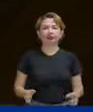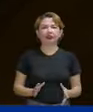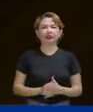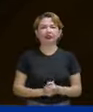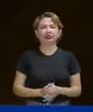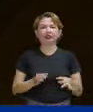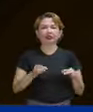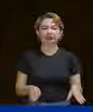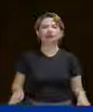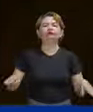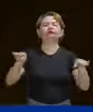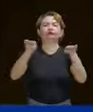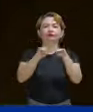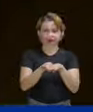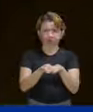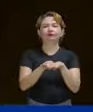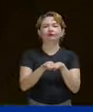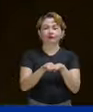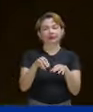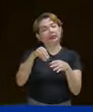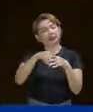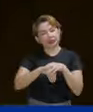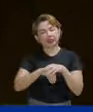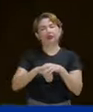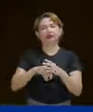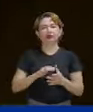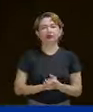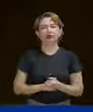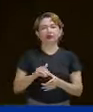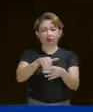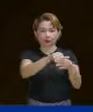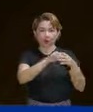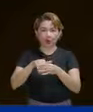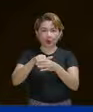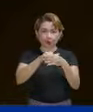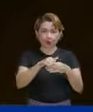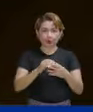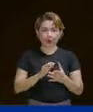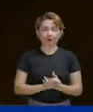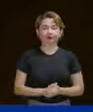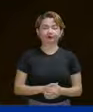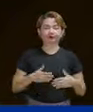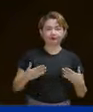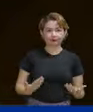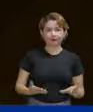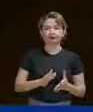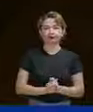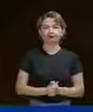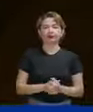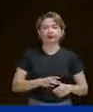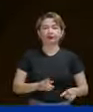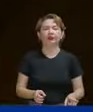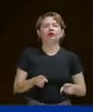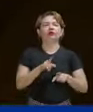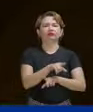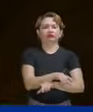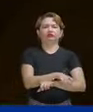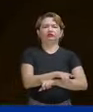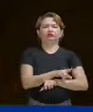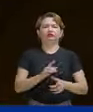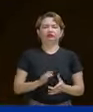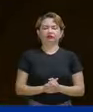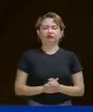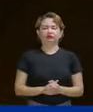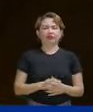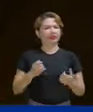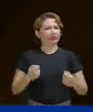coerência interna do acordo e seus elementos. Com efeito, a contradição apta ao provimento dos